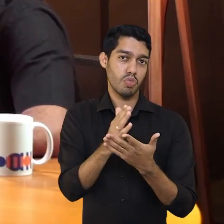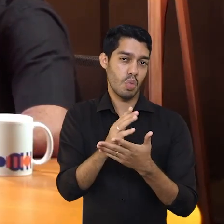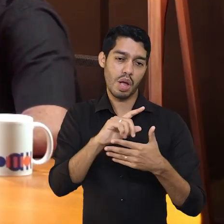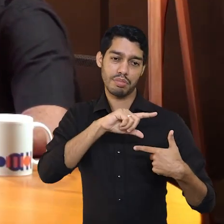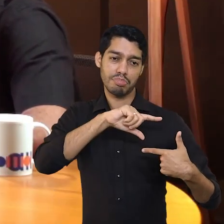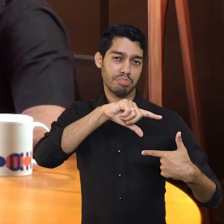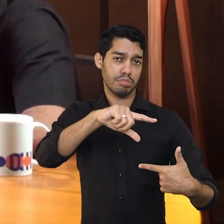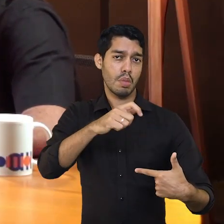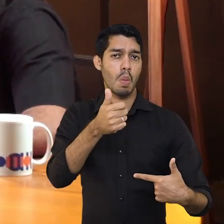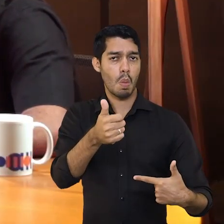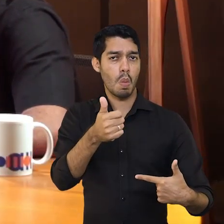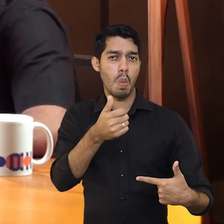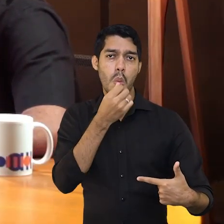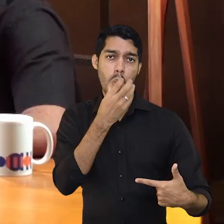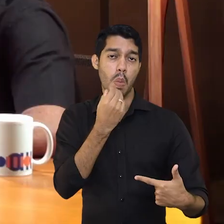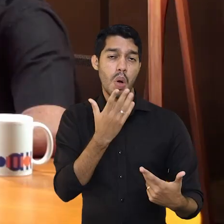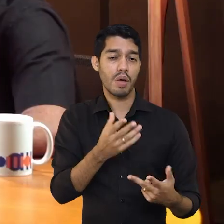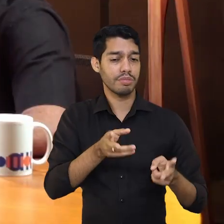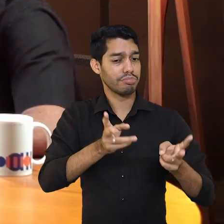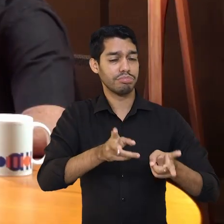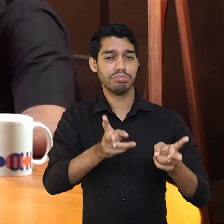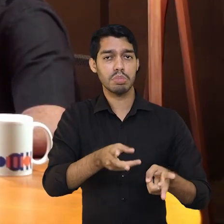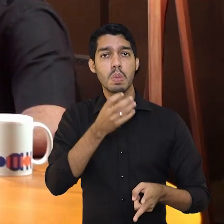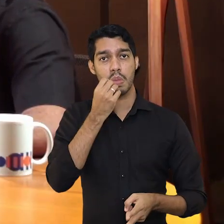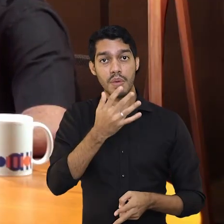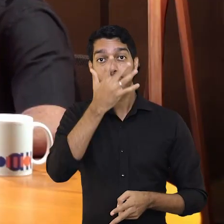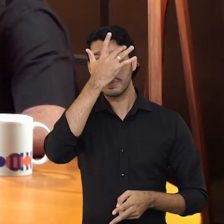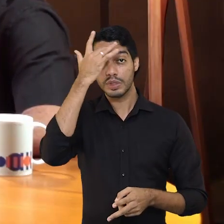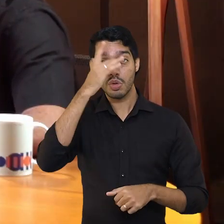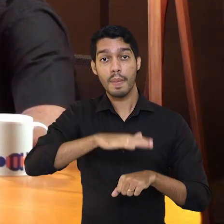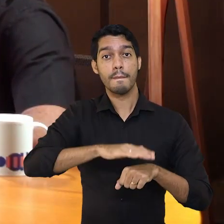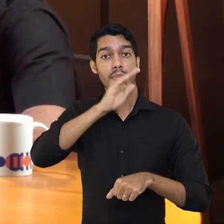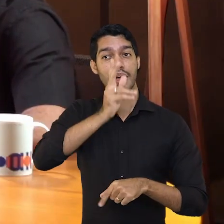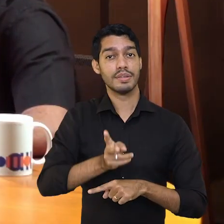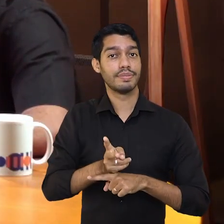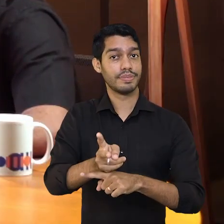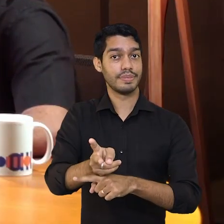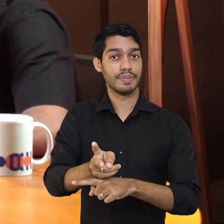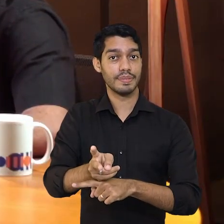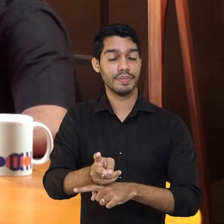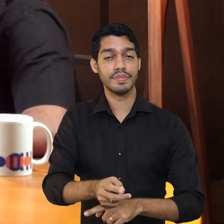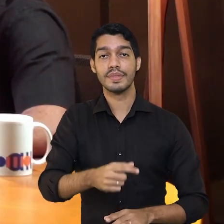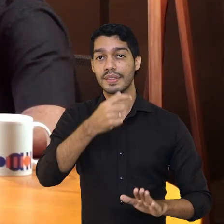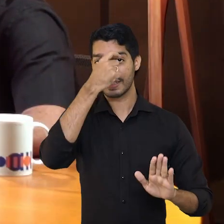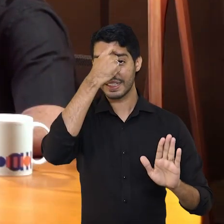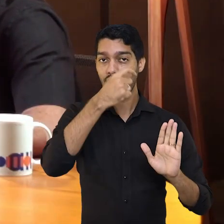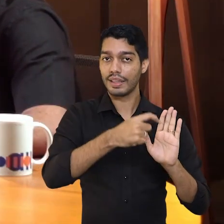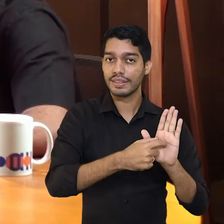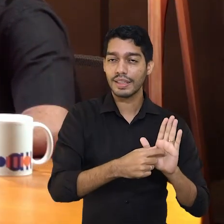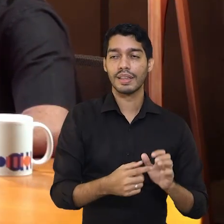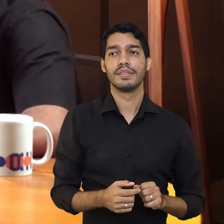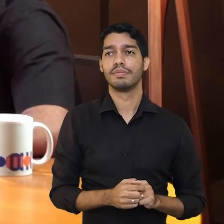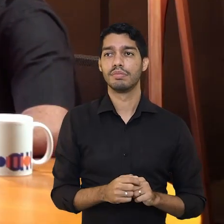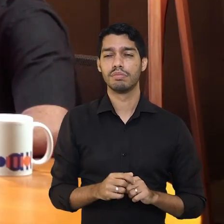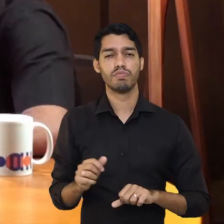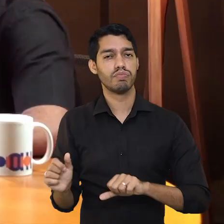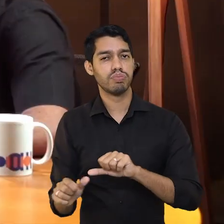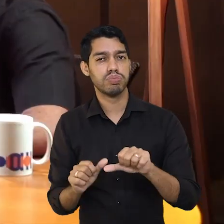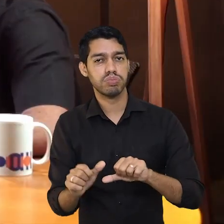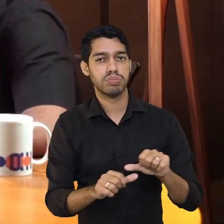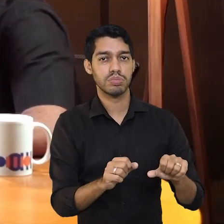clássicas e são ótimas carreiras e que continuam sendo muito procuradas pelos alunos. Com a inteligência artificial, com essas